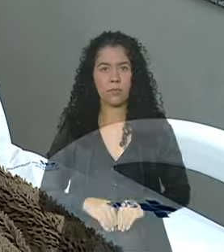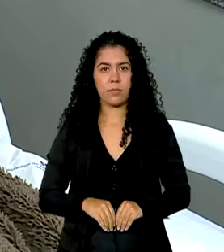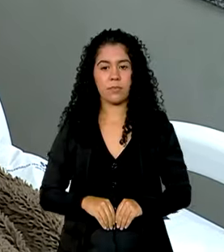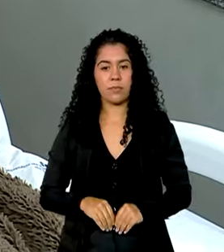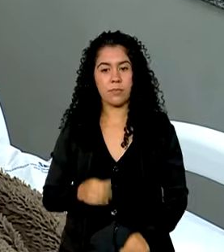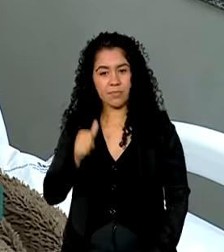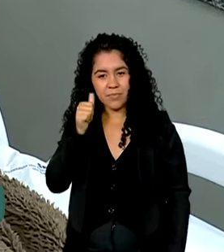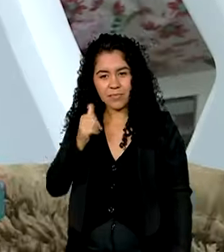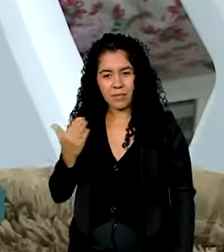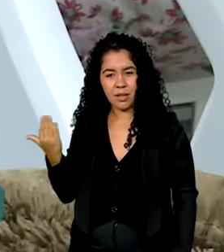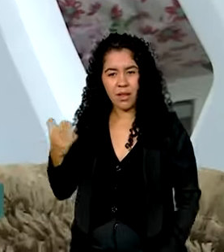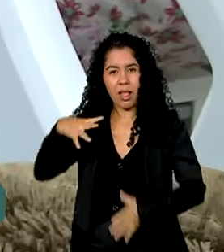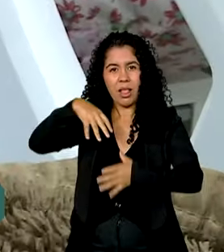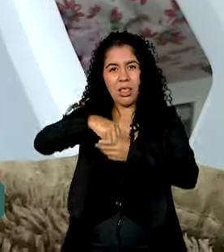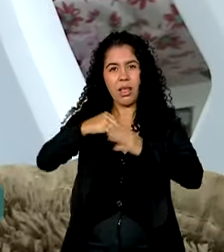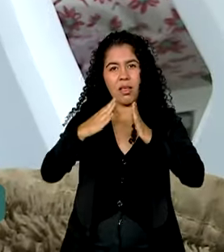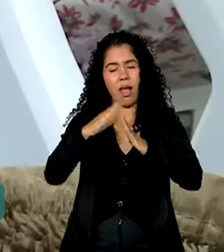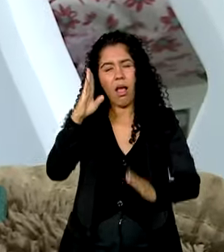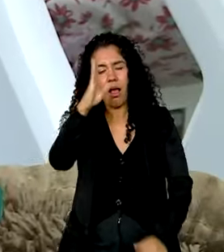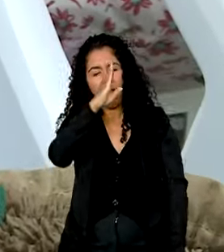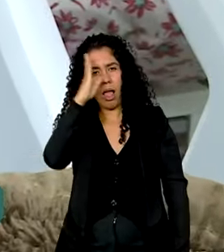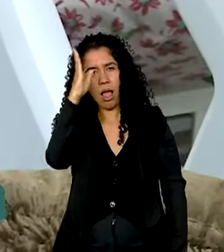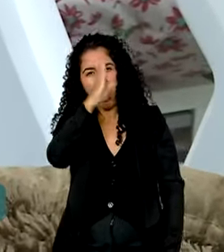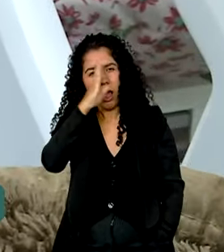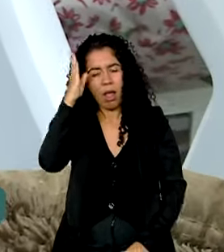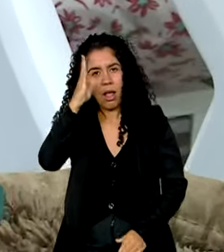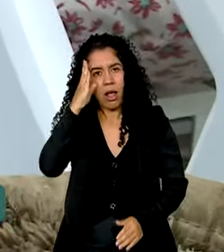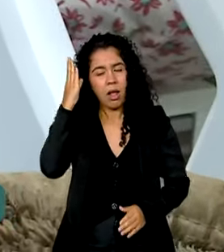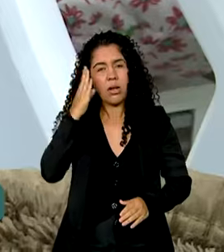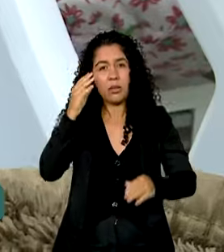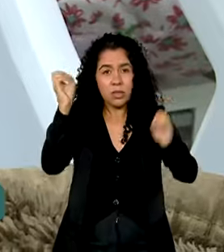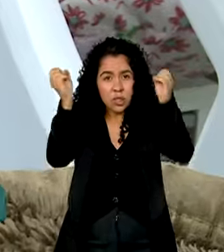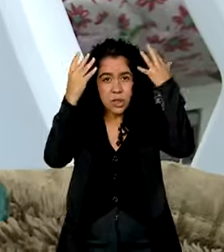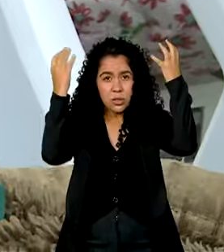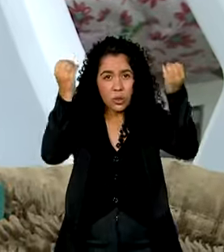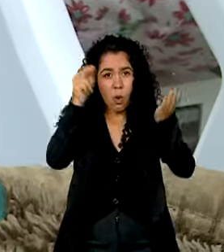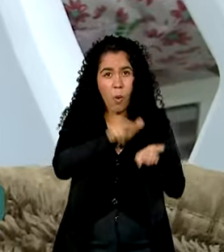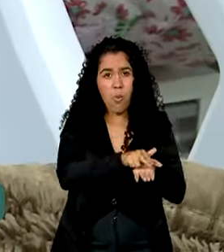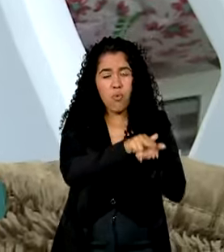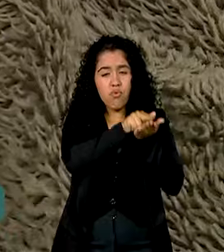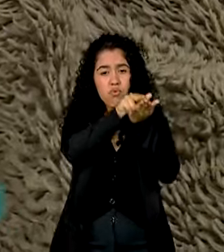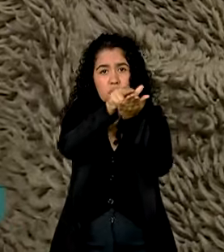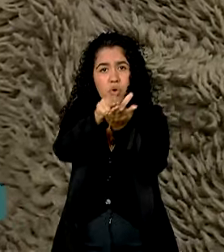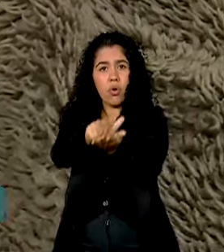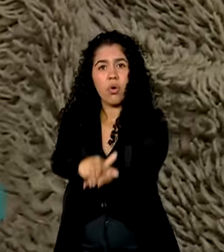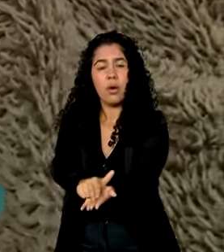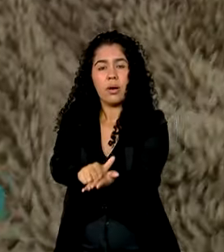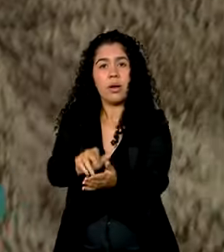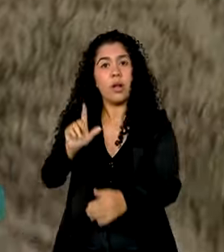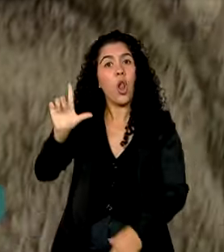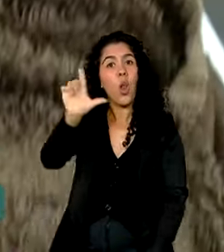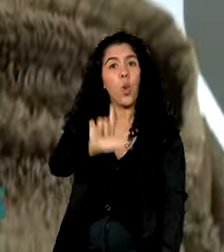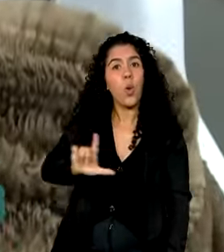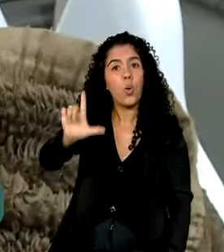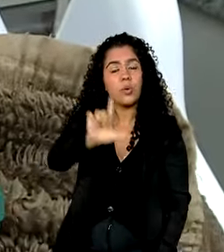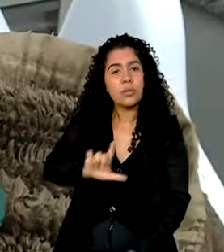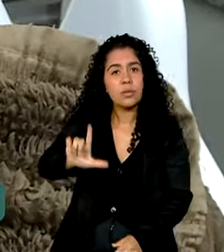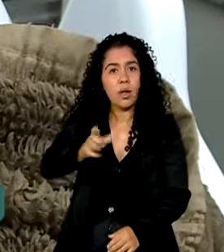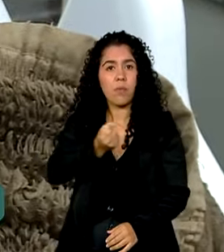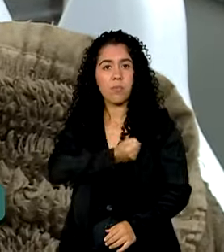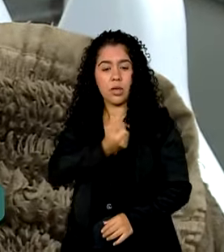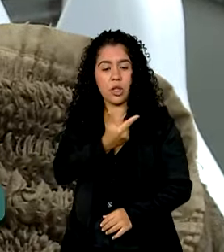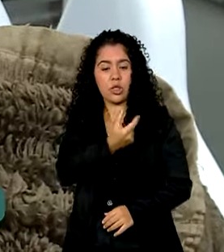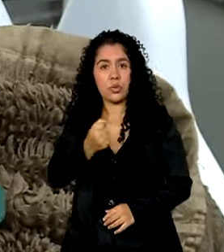Após passar mal em casa, Maria foi levada pelo SAMU até uma UBS de Luziânia, cidade a quase